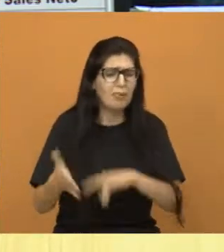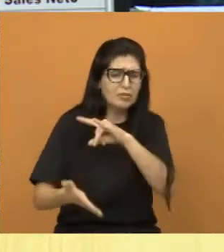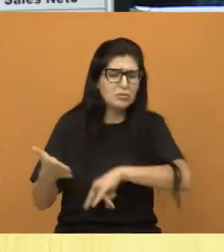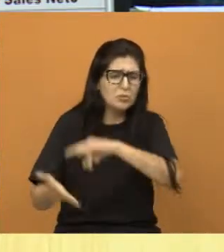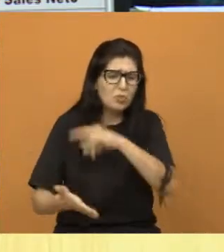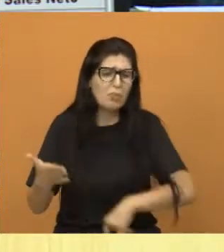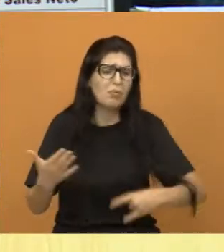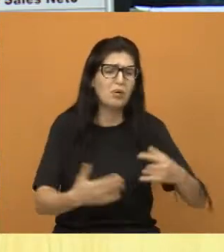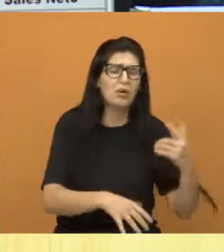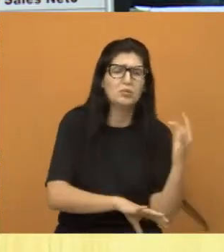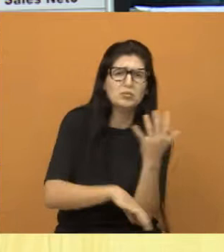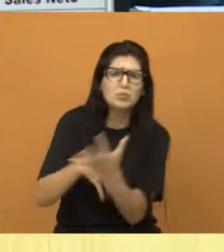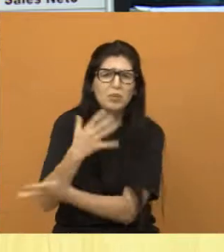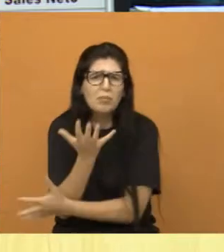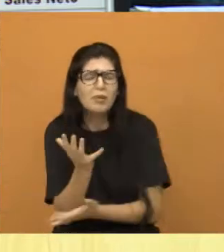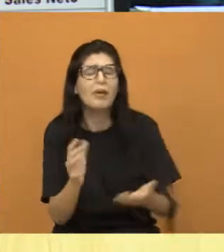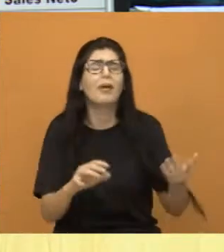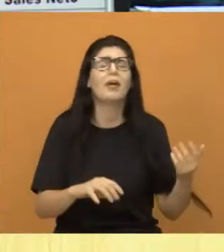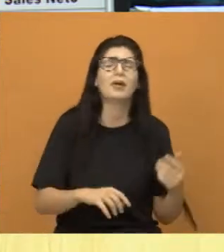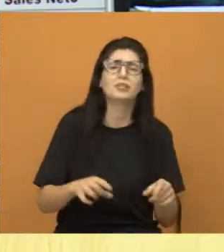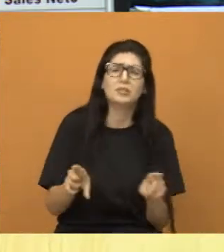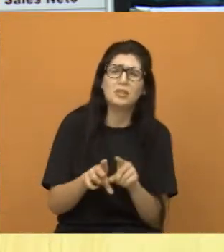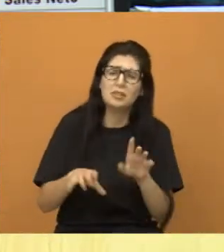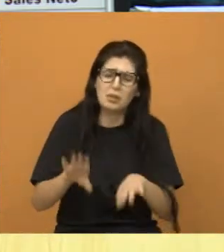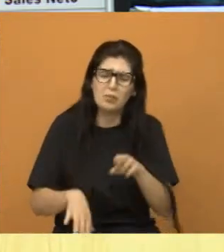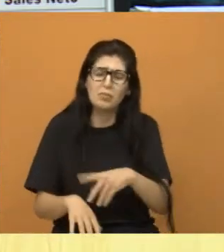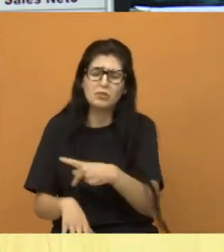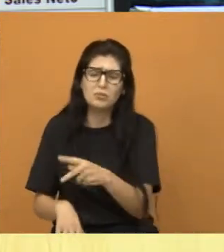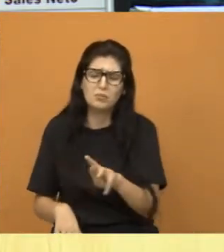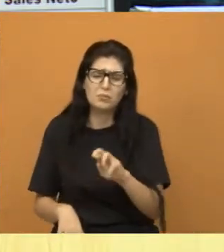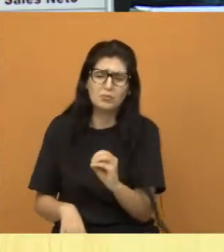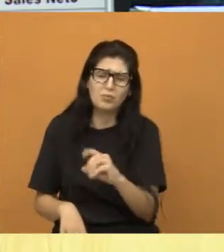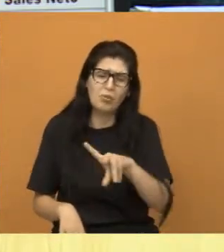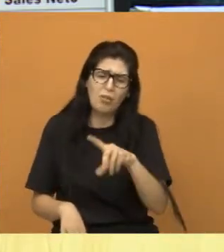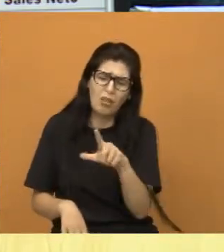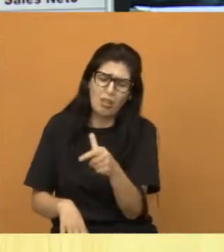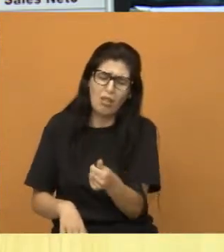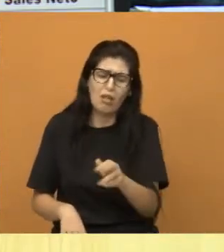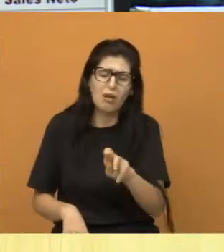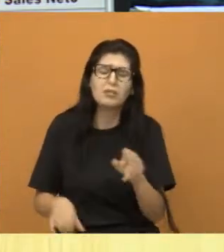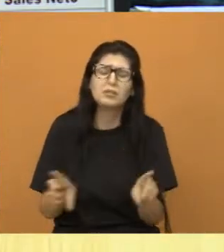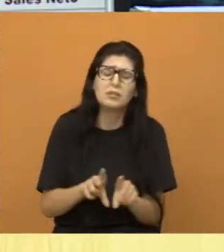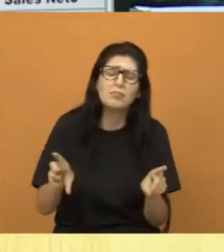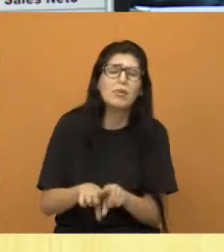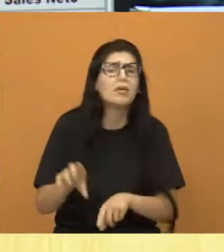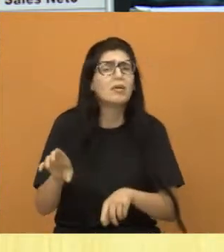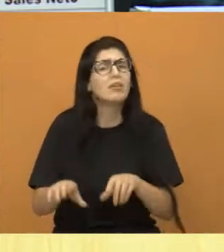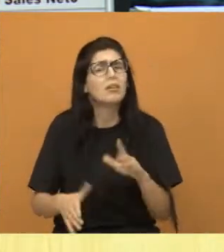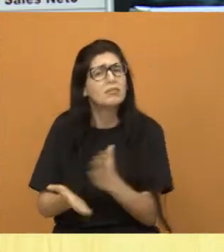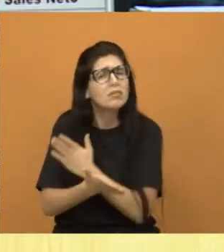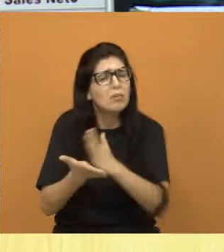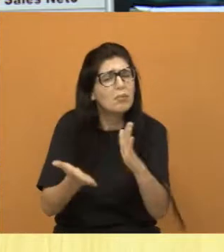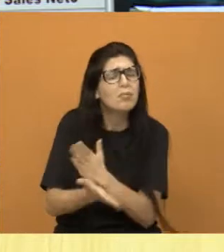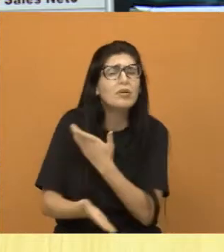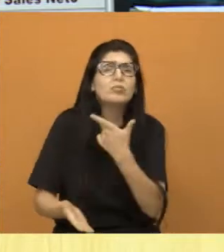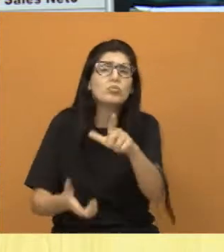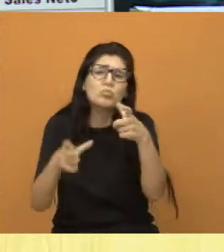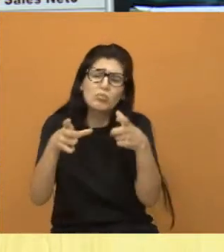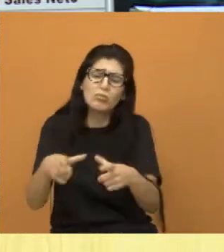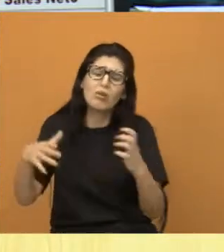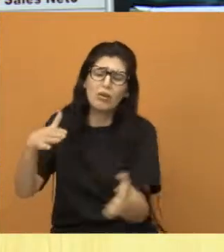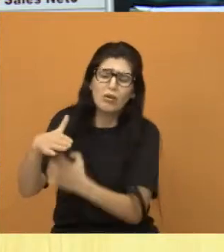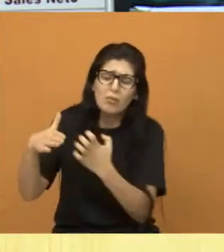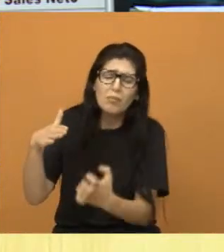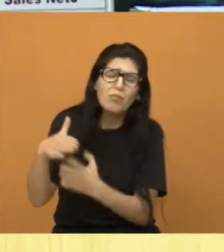dependem do PROLAR, depende do CEPLAN e, sobretudo, do SAI também. Então, precisamos de procuradores, gente